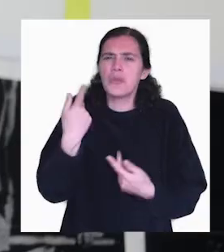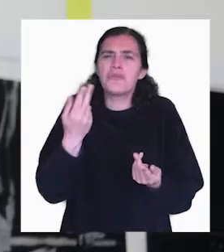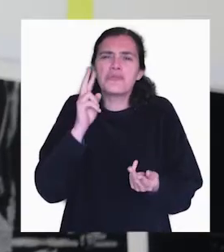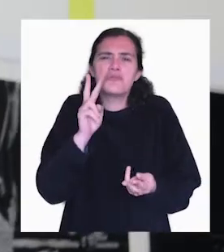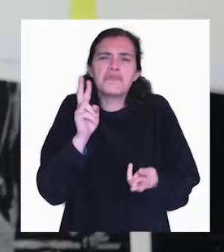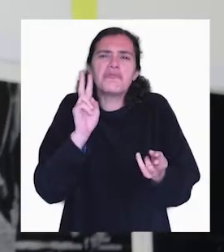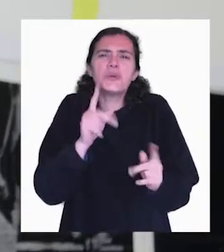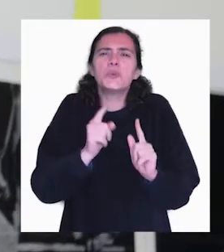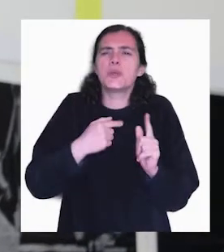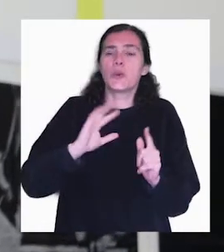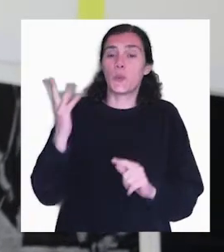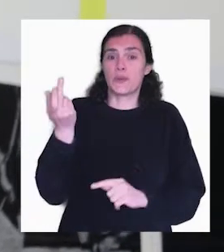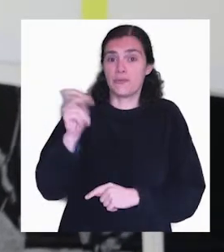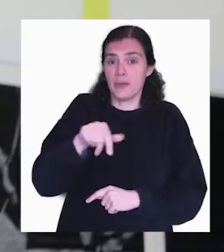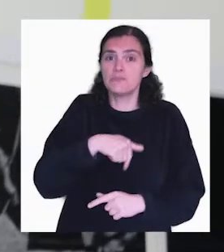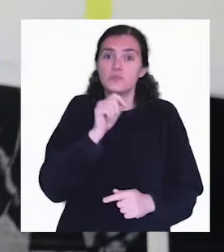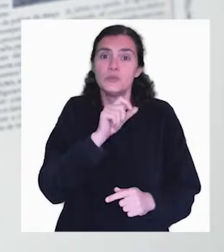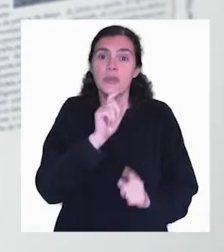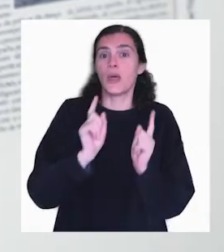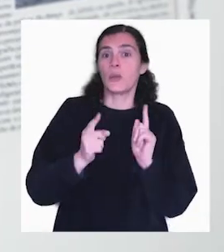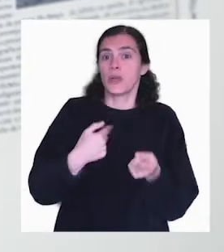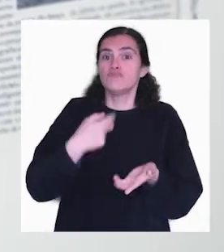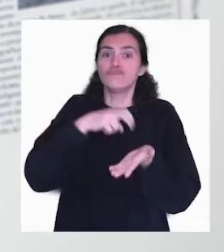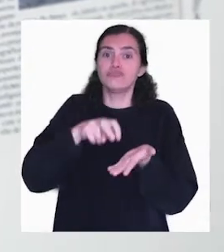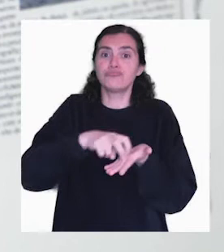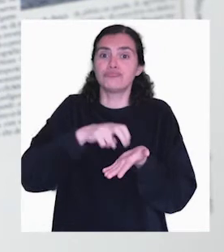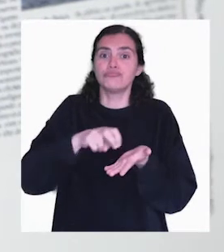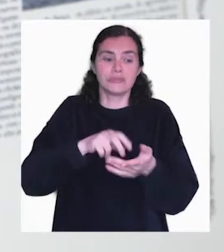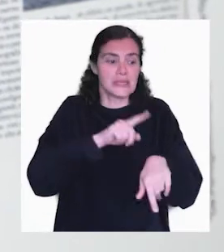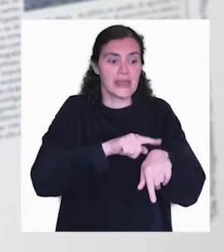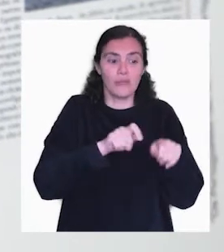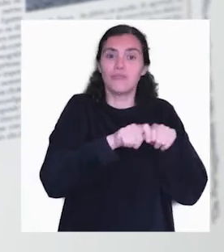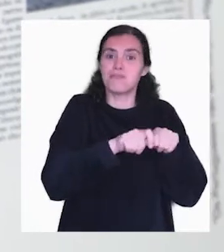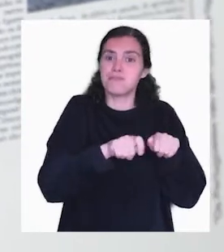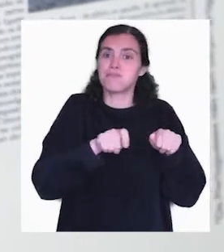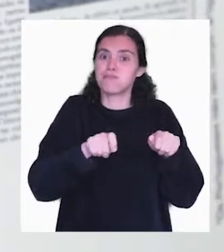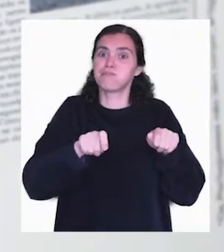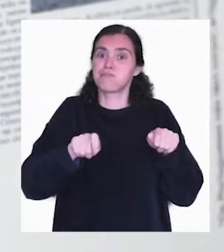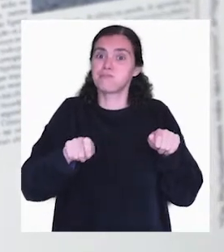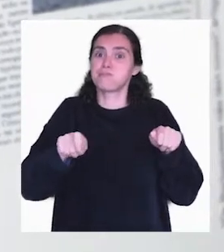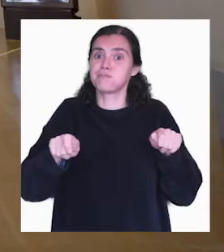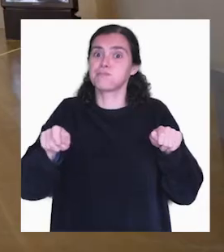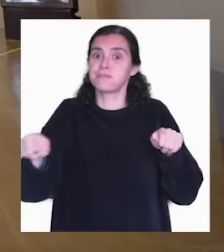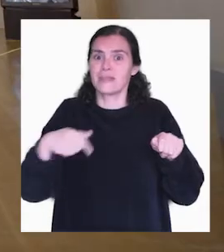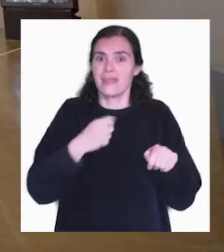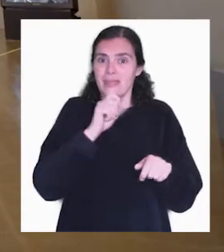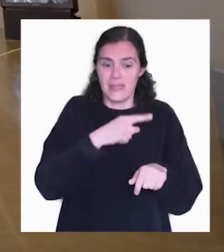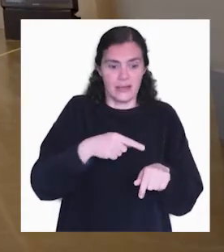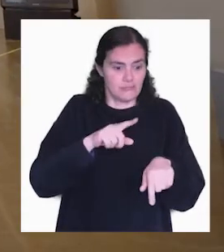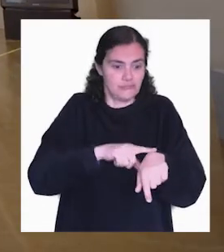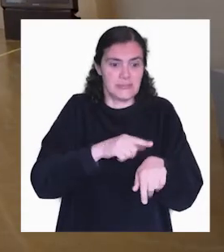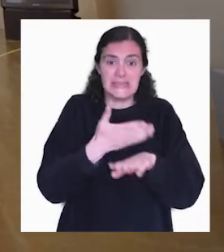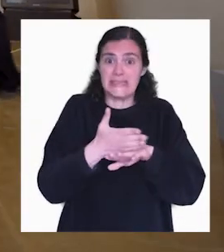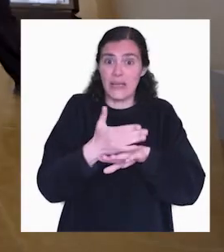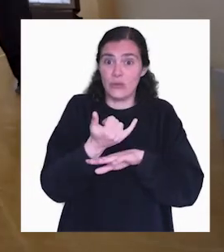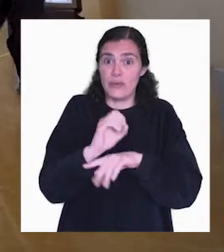aqui é, de facto, esta possibilidade de percorrer o tempo e esta extensão do século XX e do